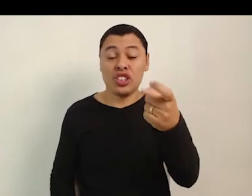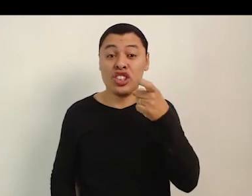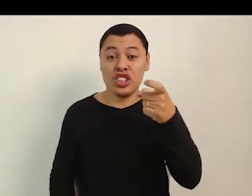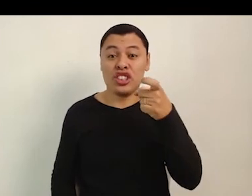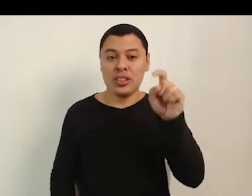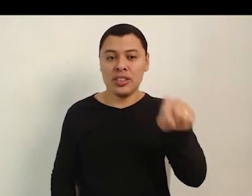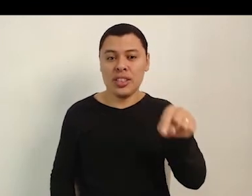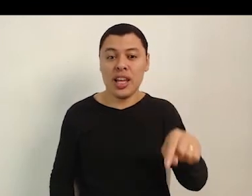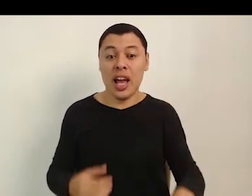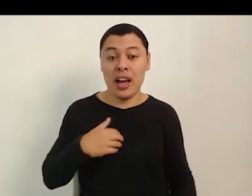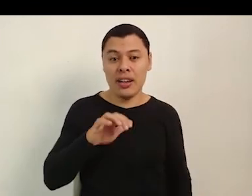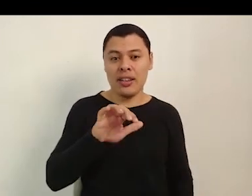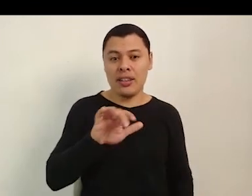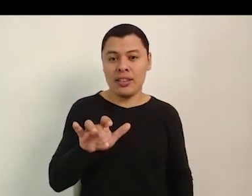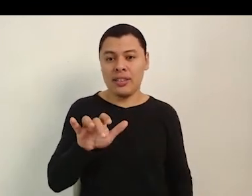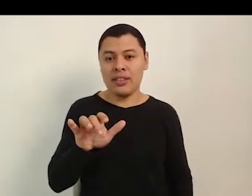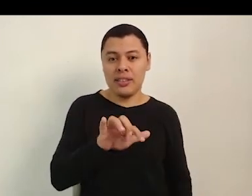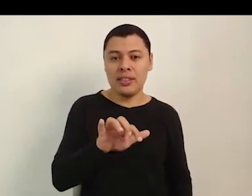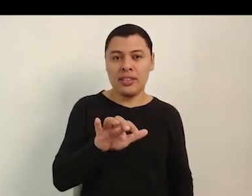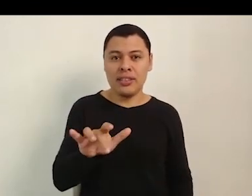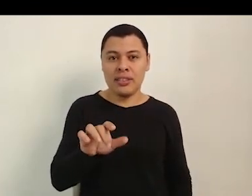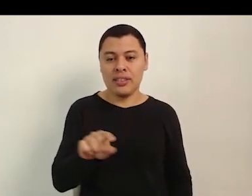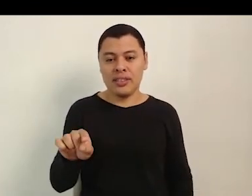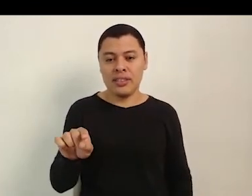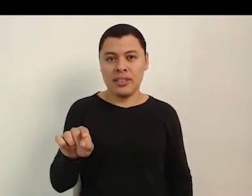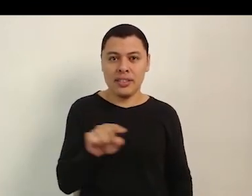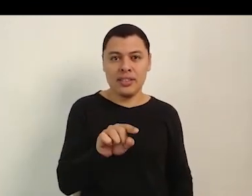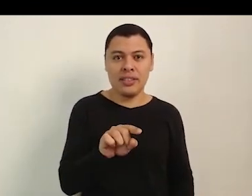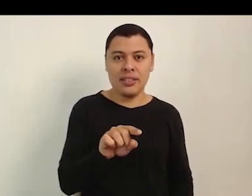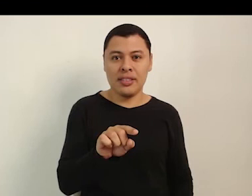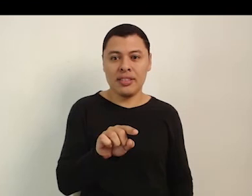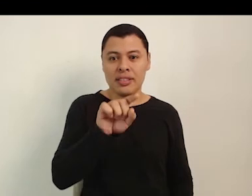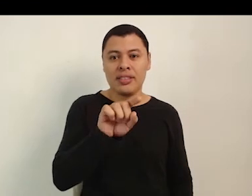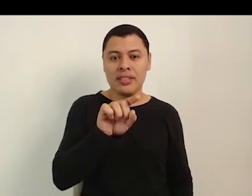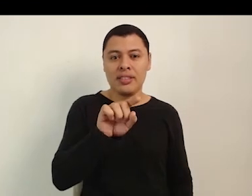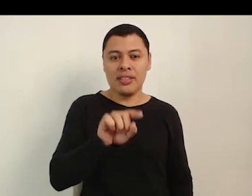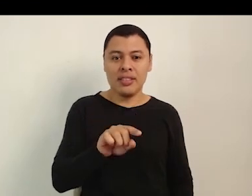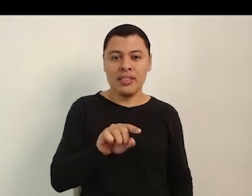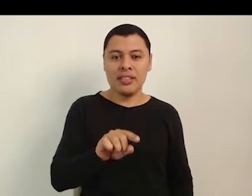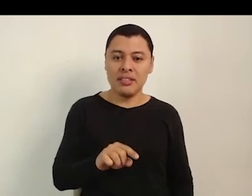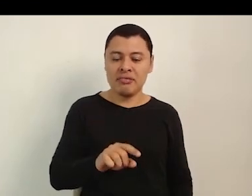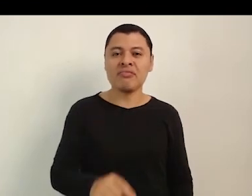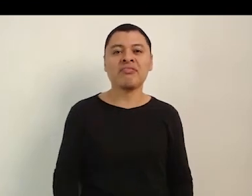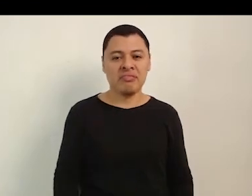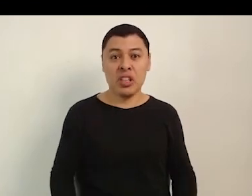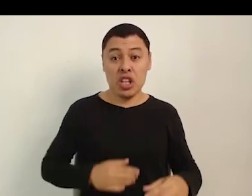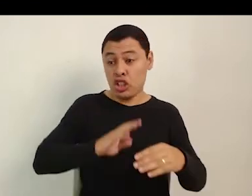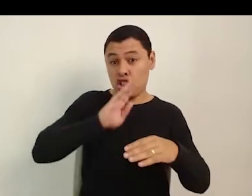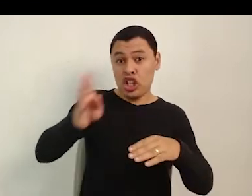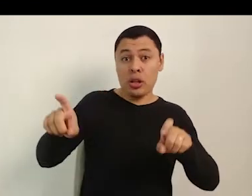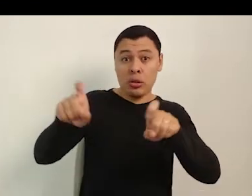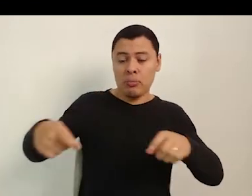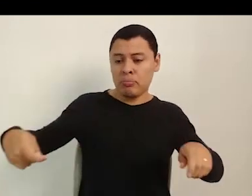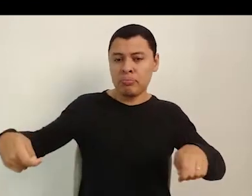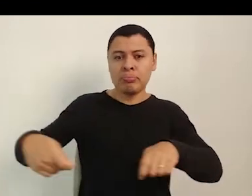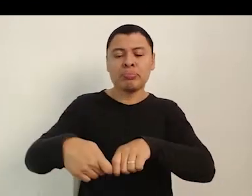coloridos para mexer a setinha e clicar onde eu quiser. É só ligar ele direto no computador e pronto.